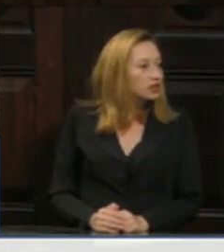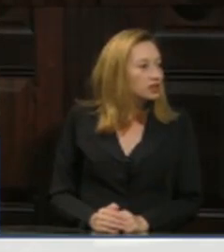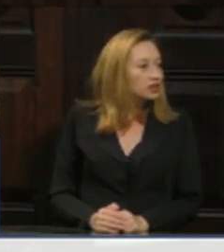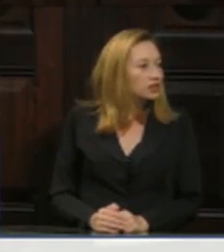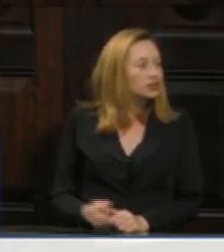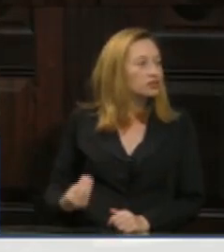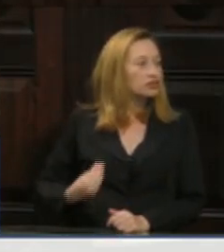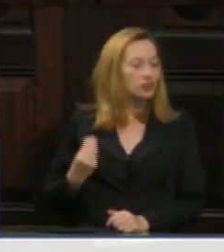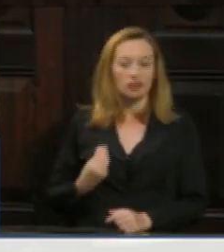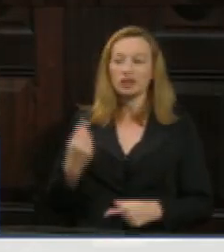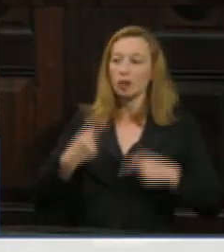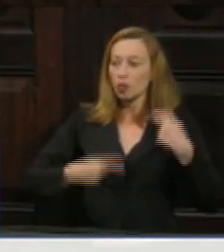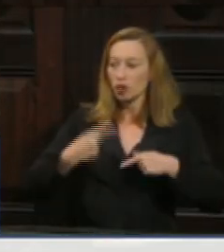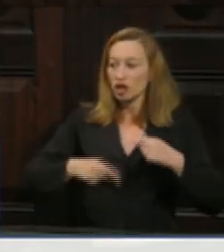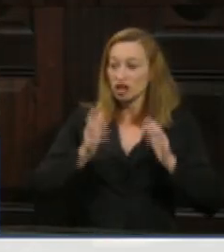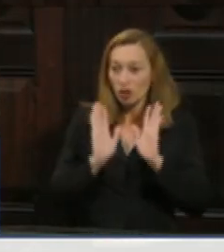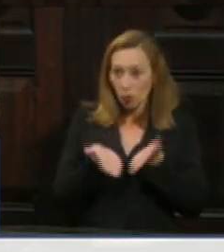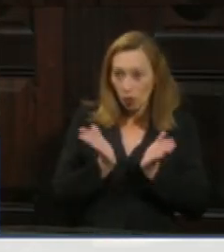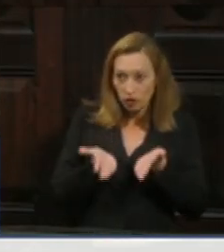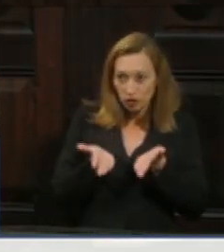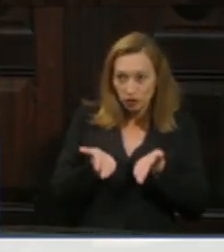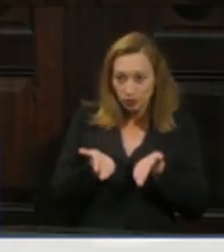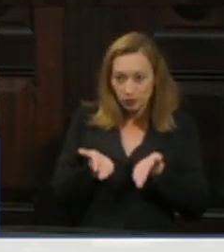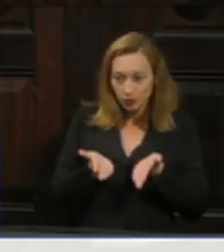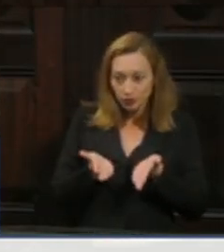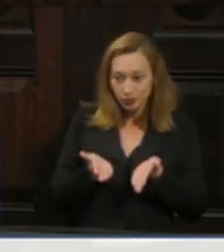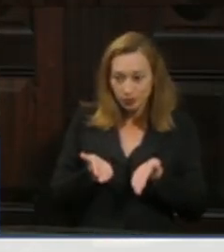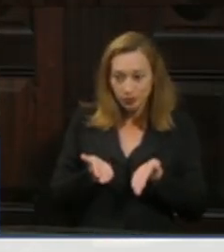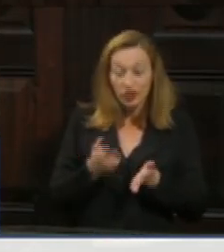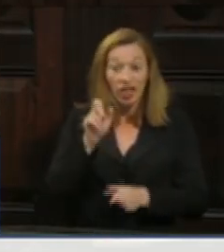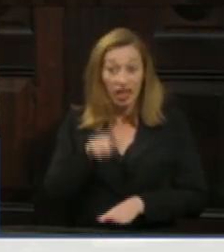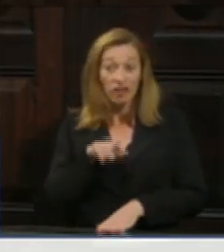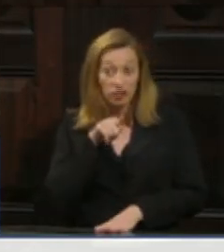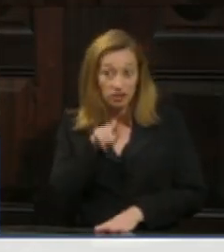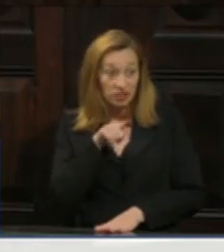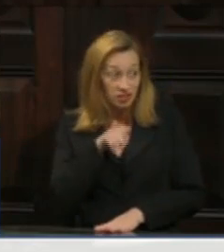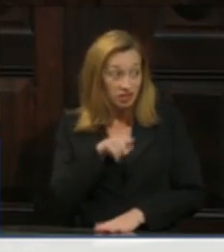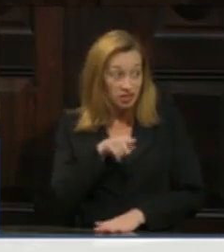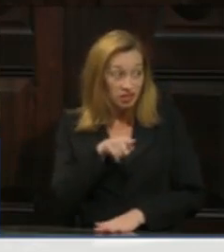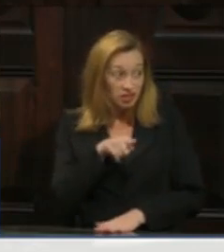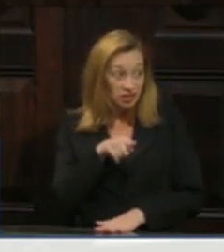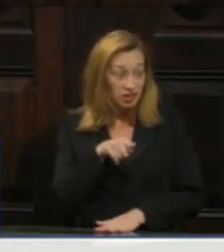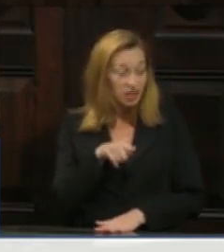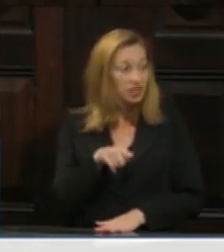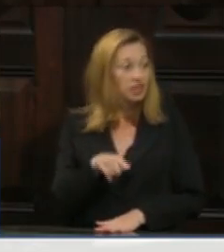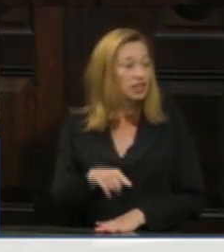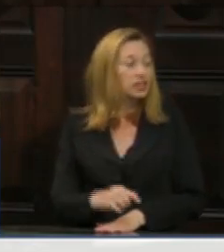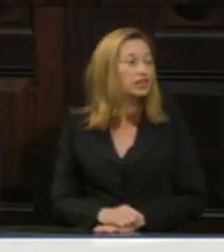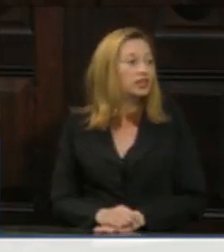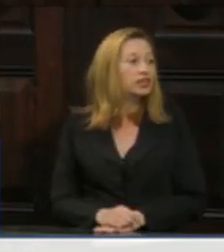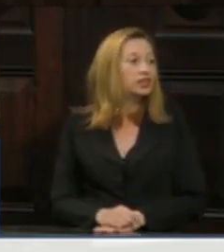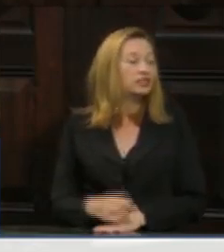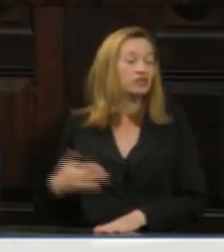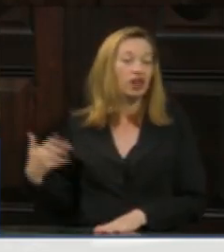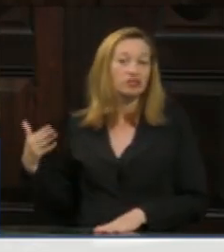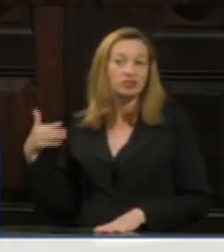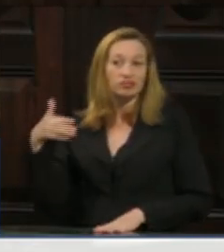todos, e cada um de per si é responsável por os seus